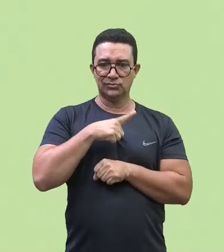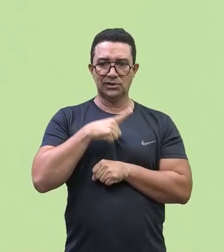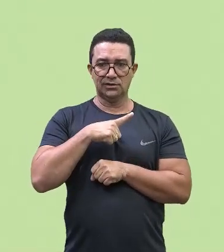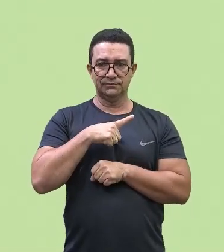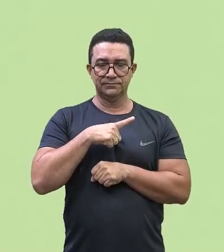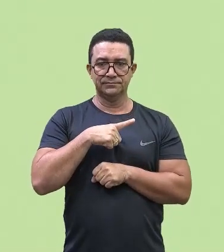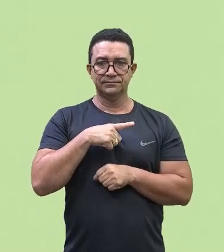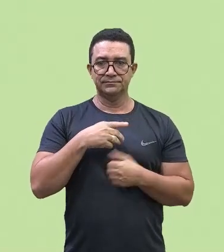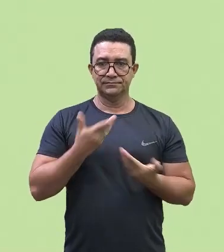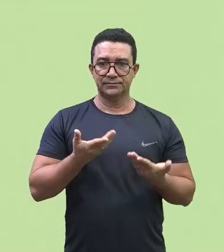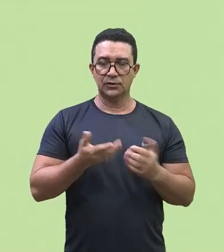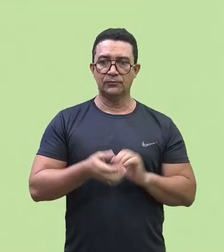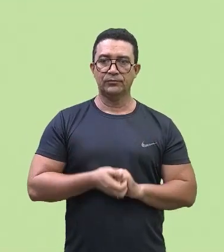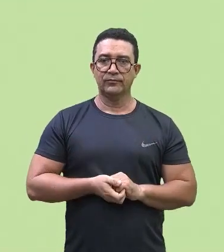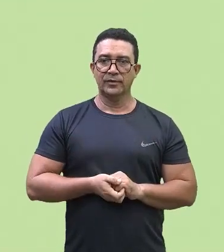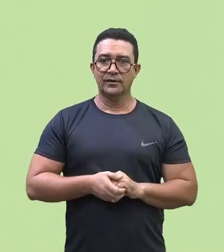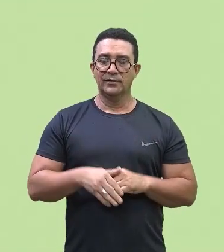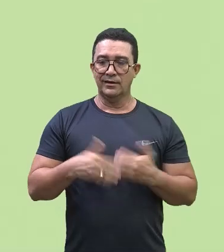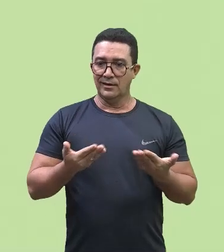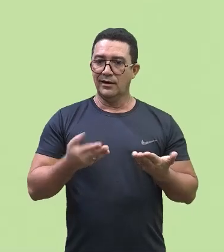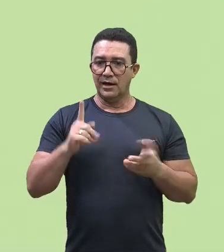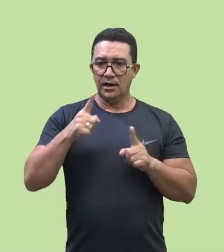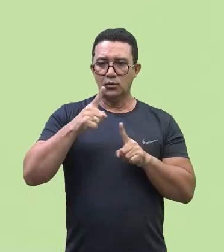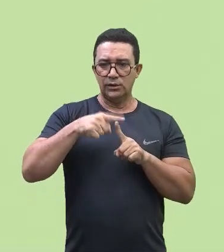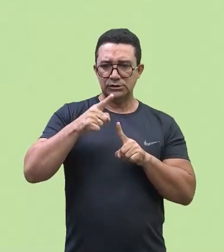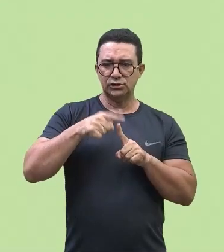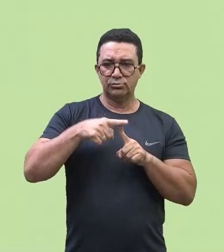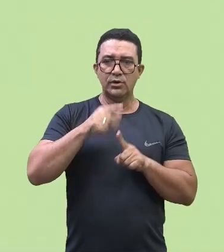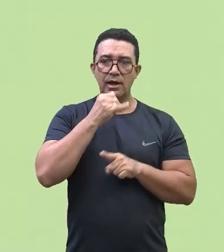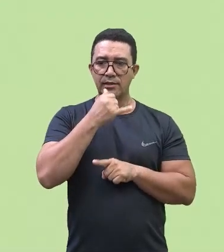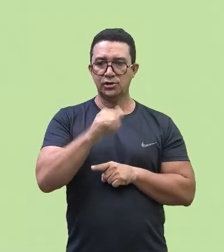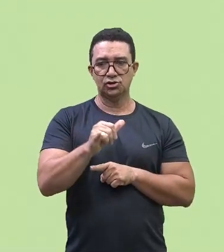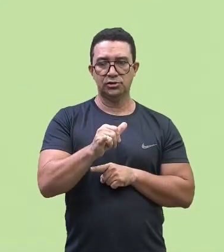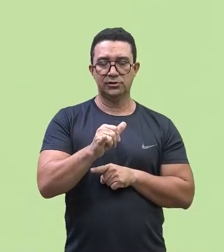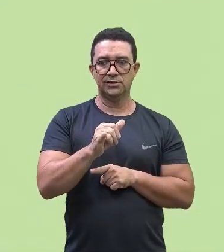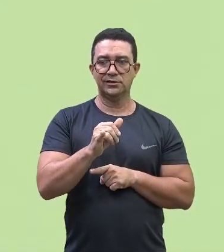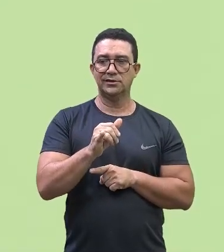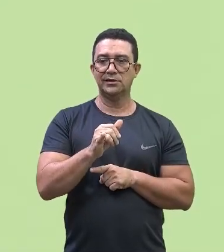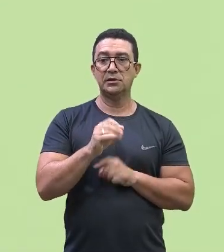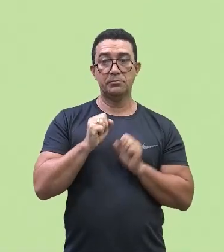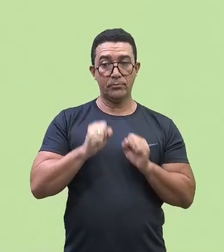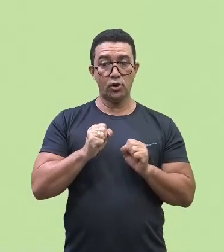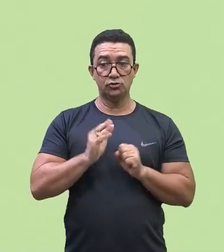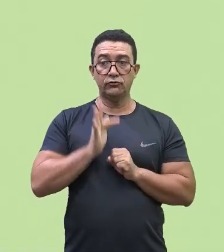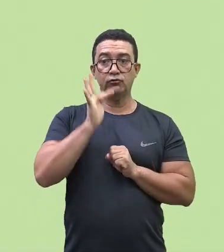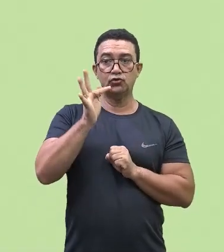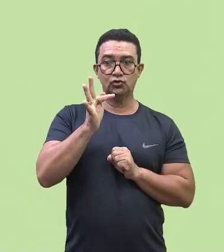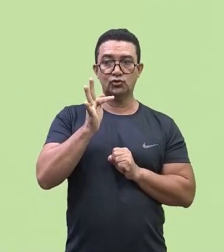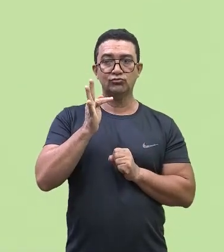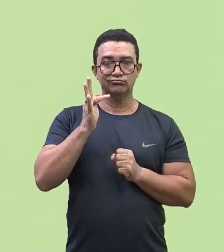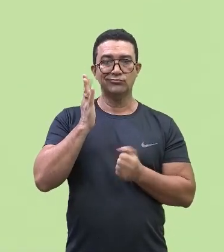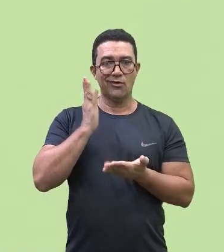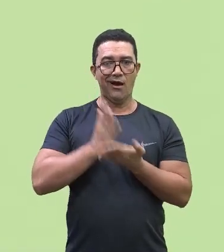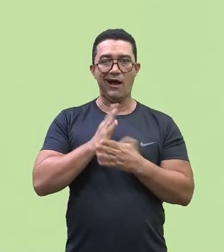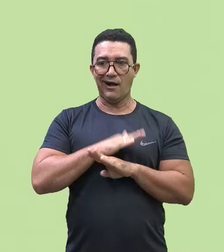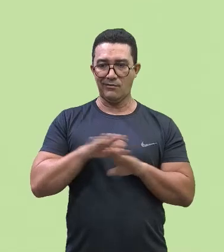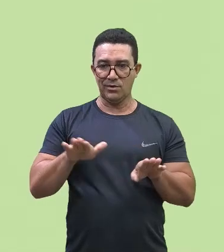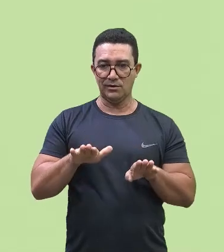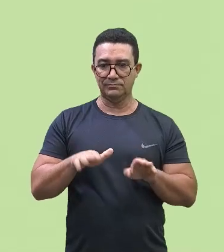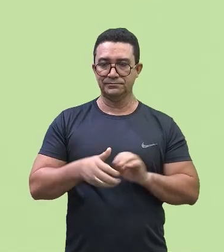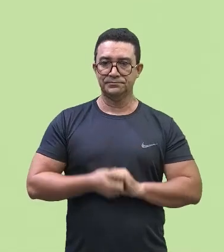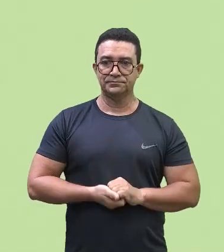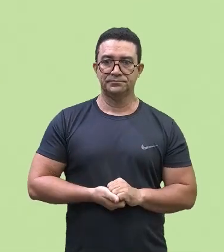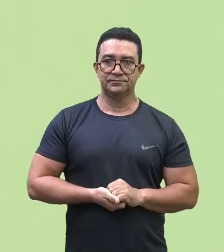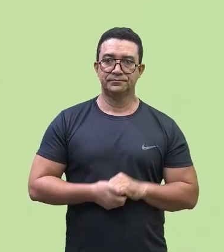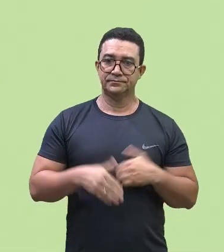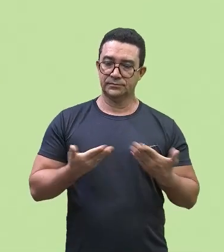isso, é considerada uma fonte de energia não renovável, consequentemente não sustentável, tá bom? Bom,